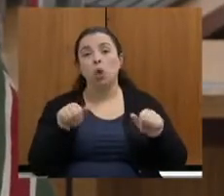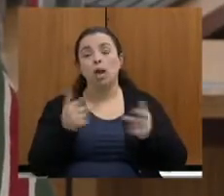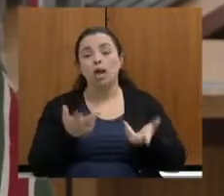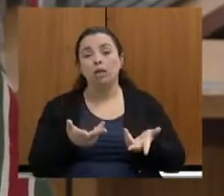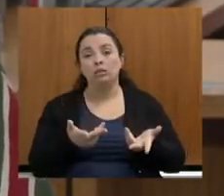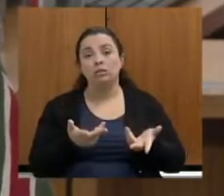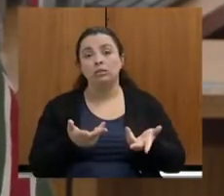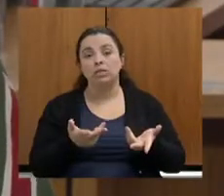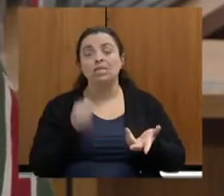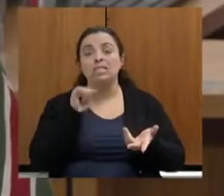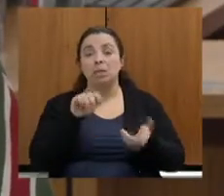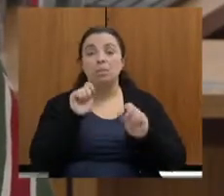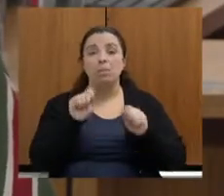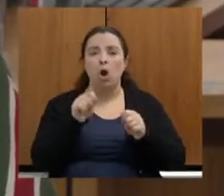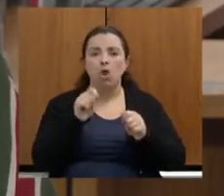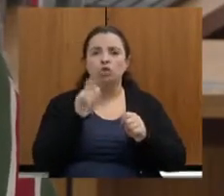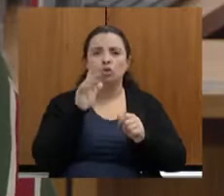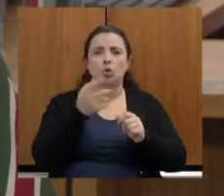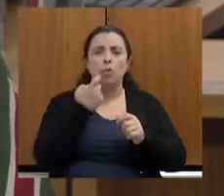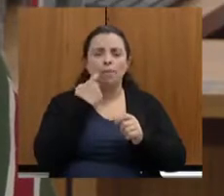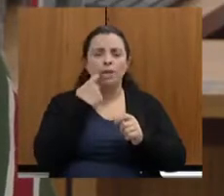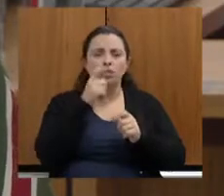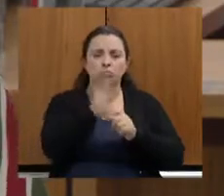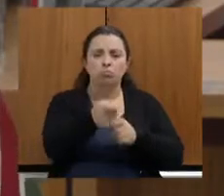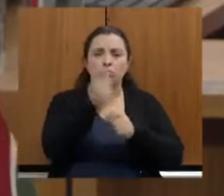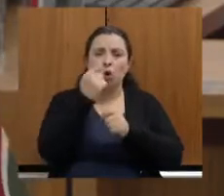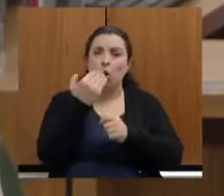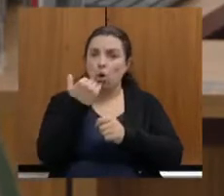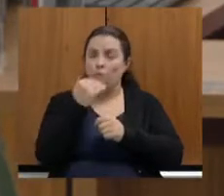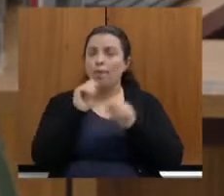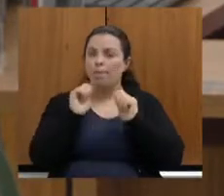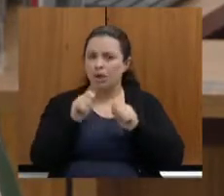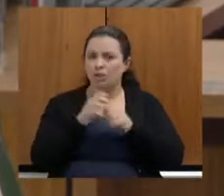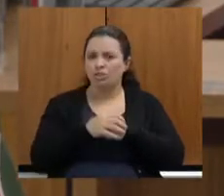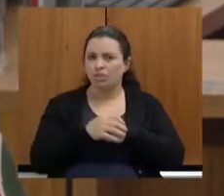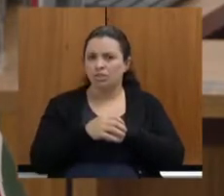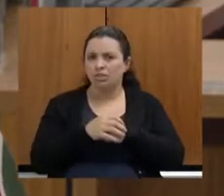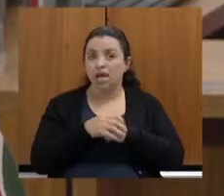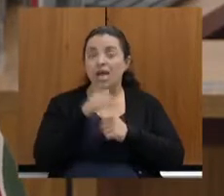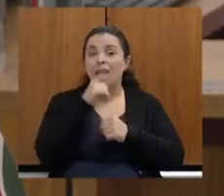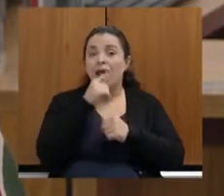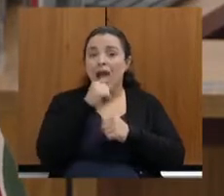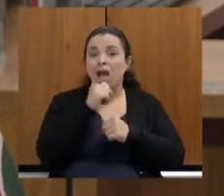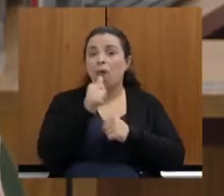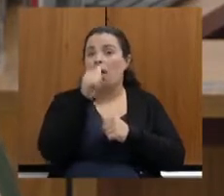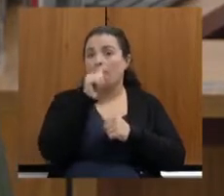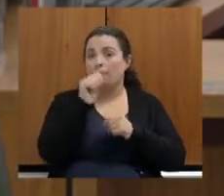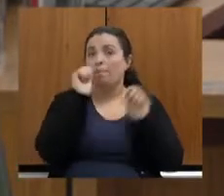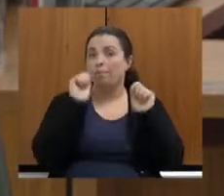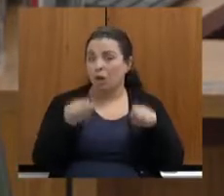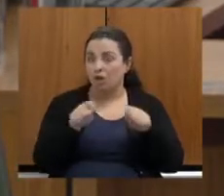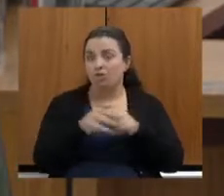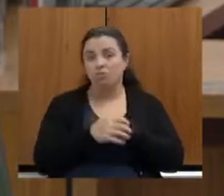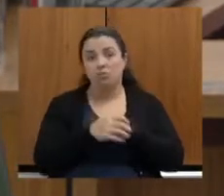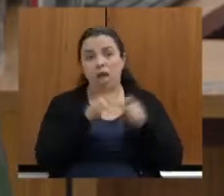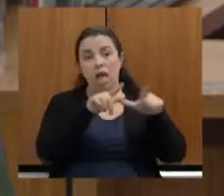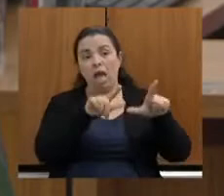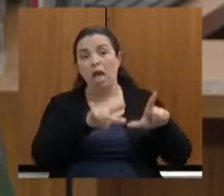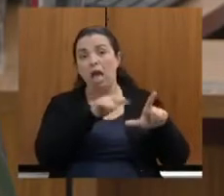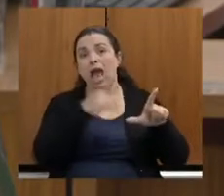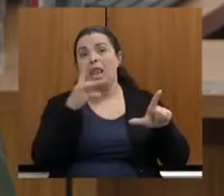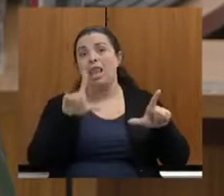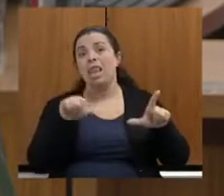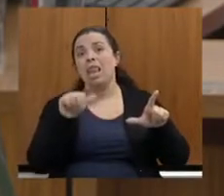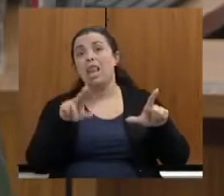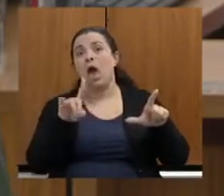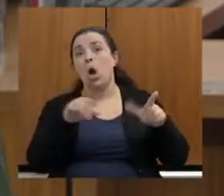ou se pode comer o pescado esse rio esse laudo nunca chega pelo contrário igual o deputado aqui